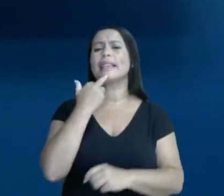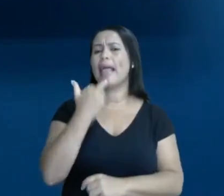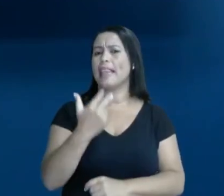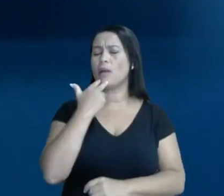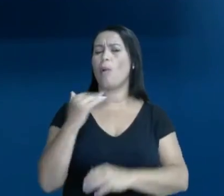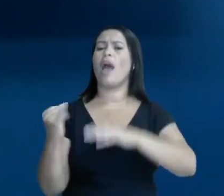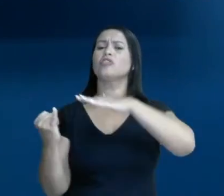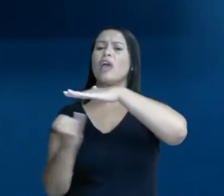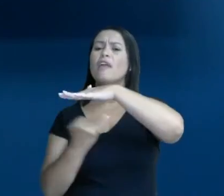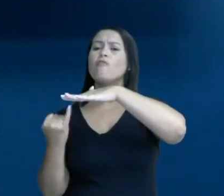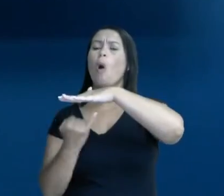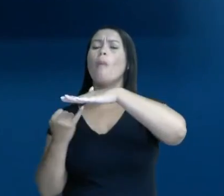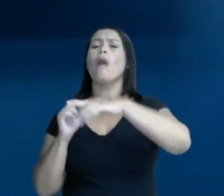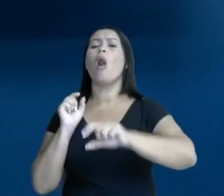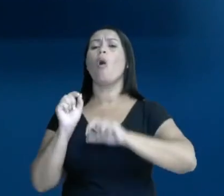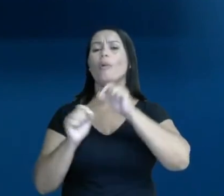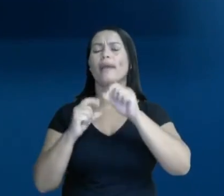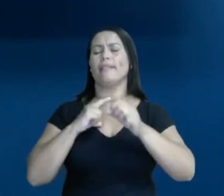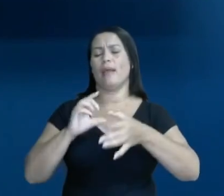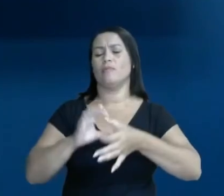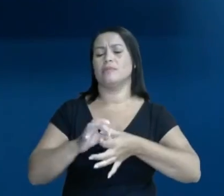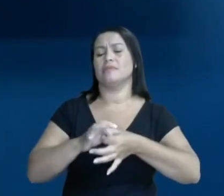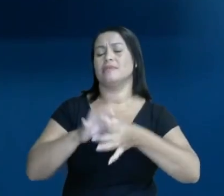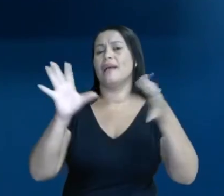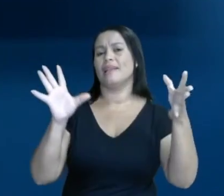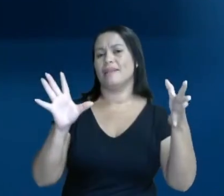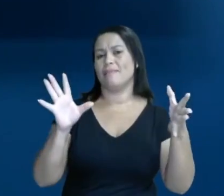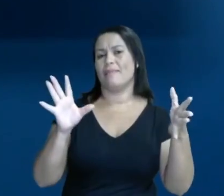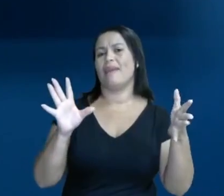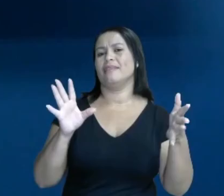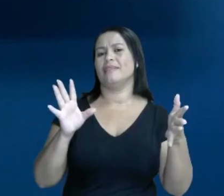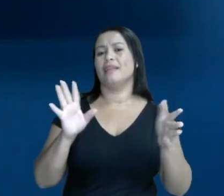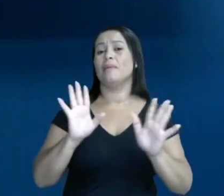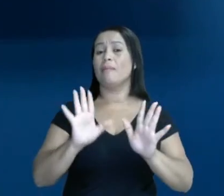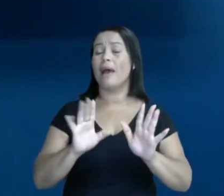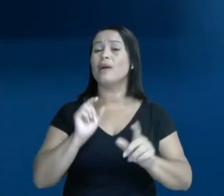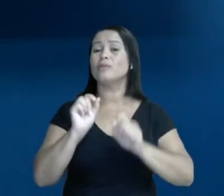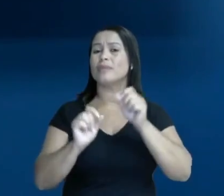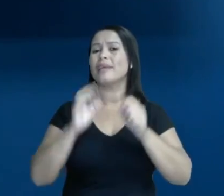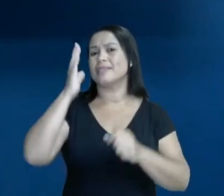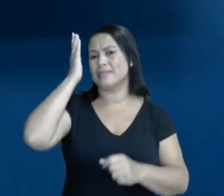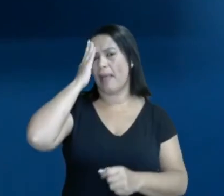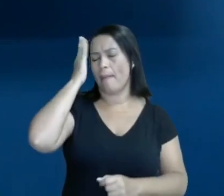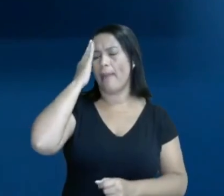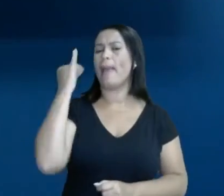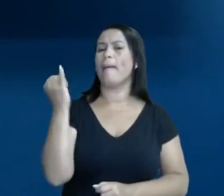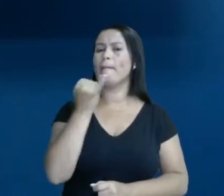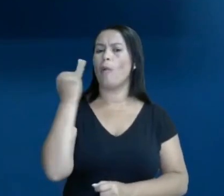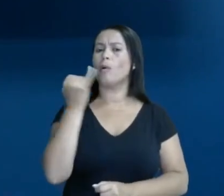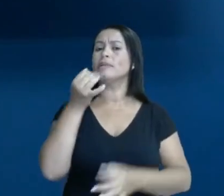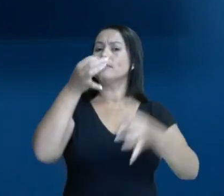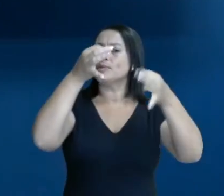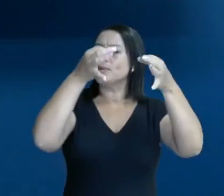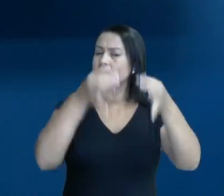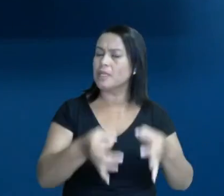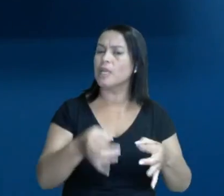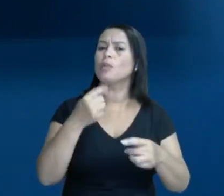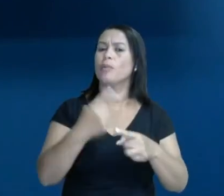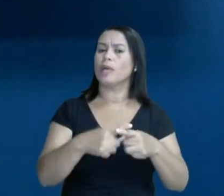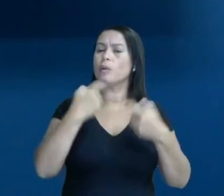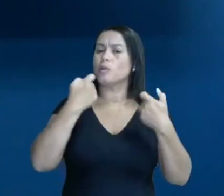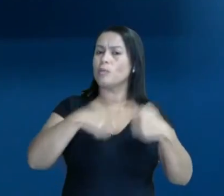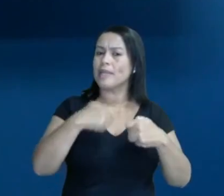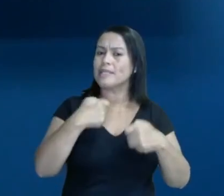linguagem informal a gente tem essa liberdade, mas é muito importante a gente saber o certo, para quando a